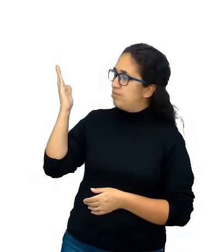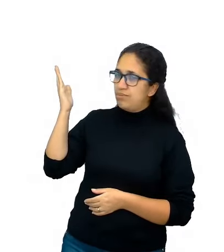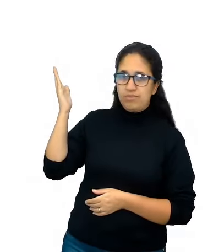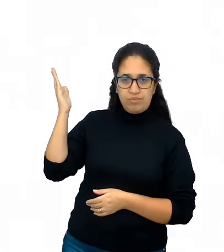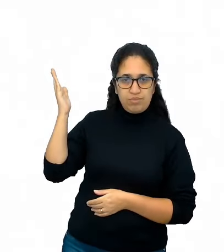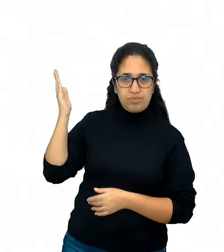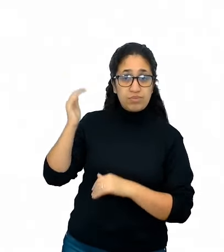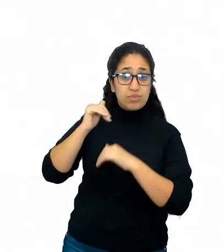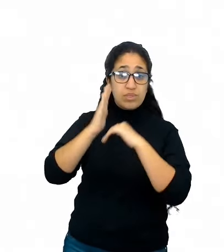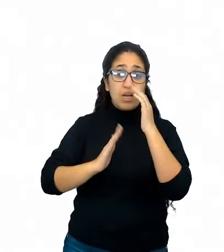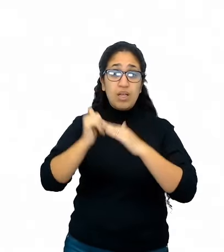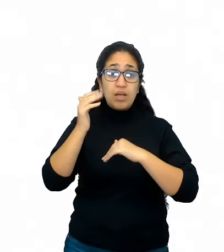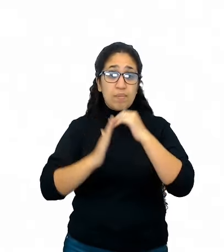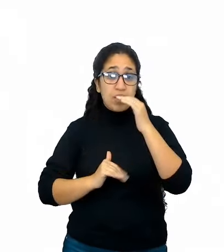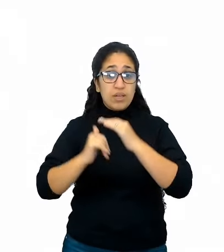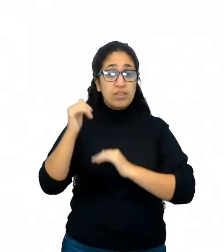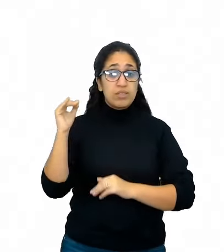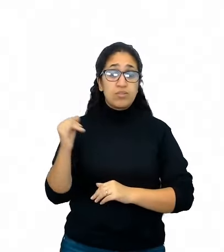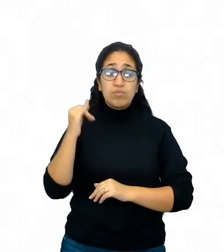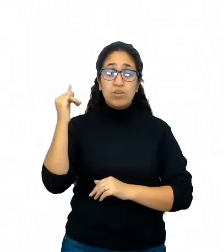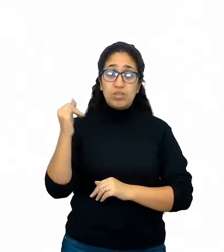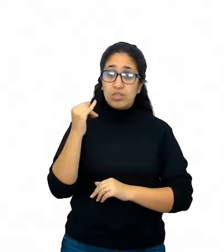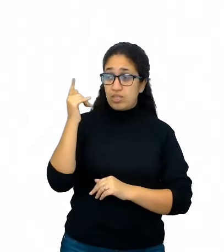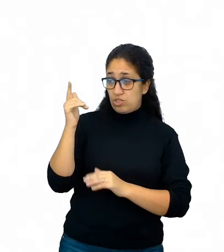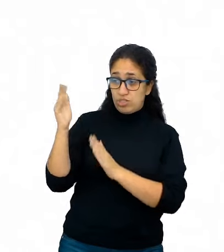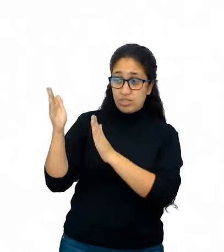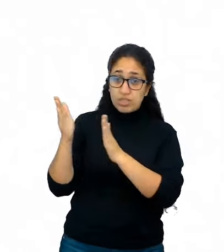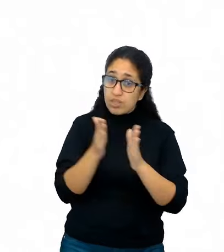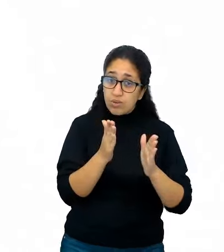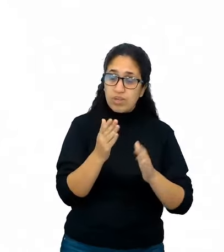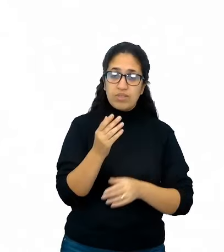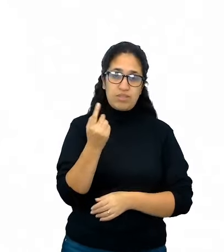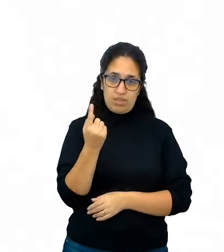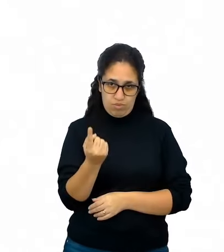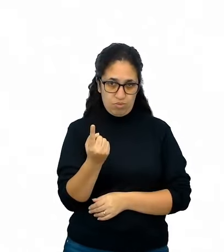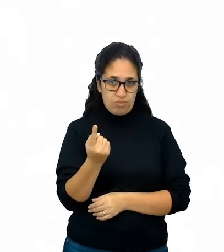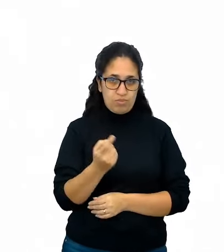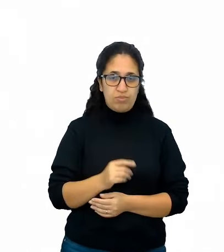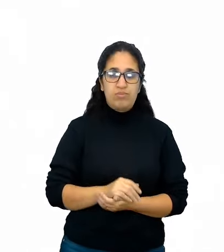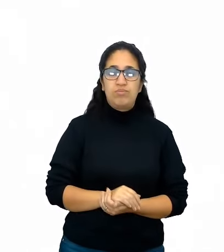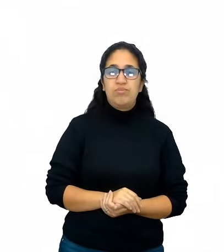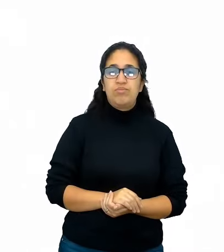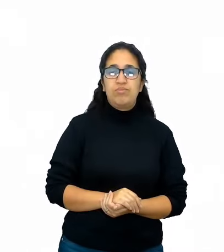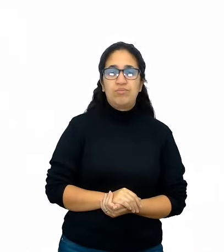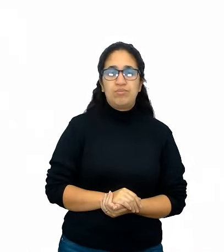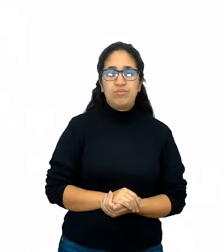As habilidades essenciais da sequência de atividade 1